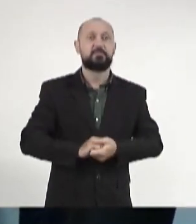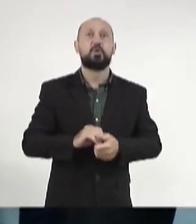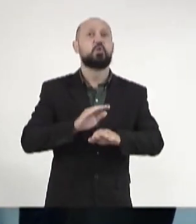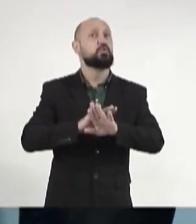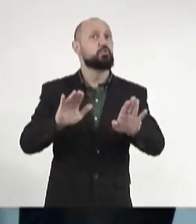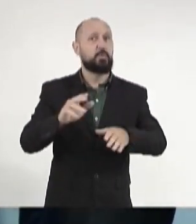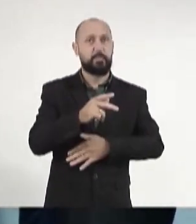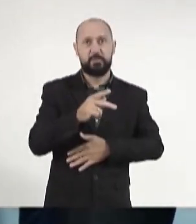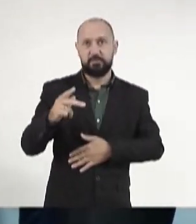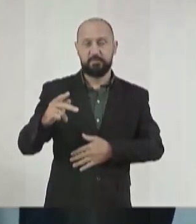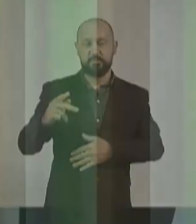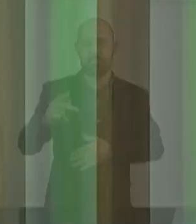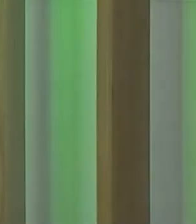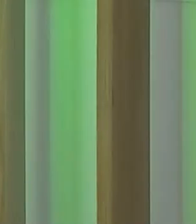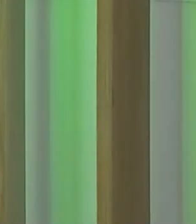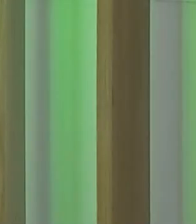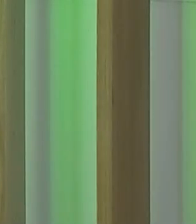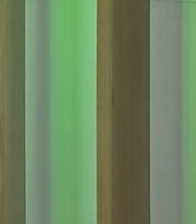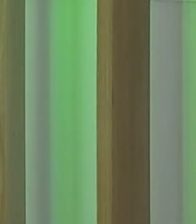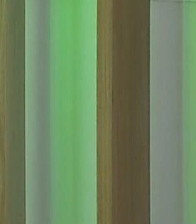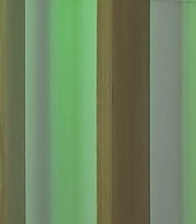publicação.